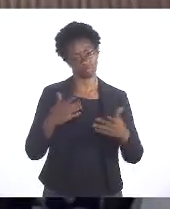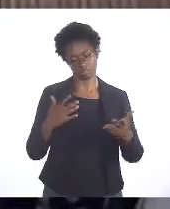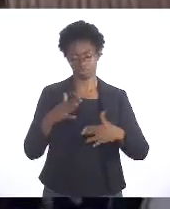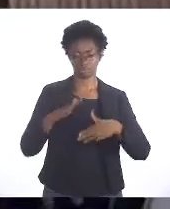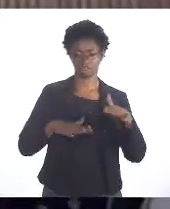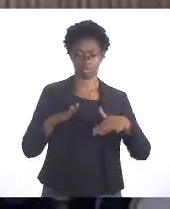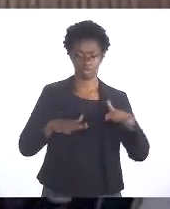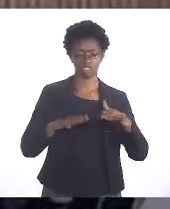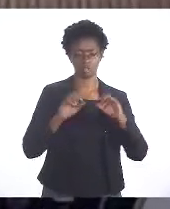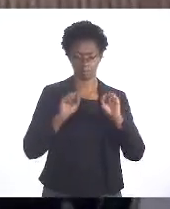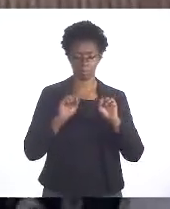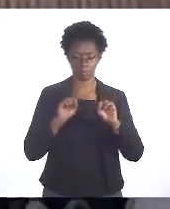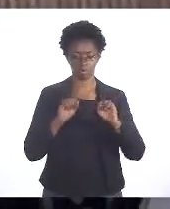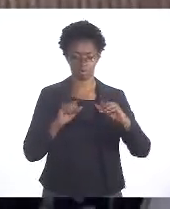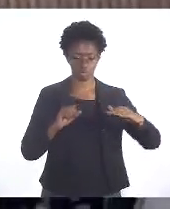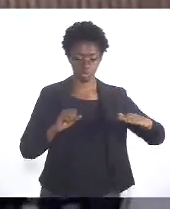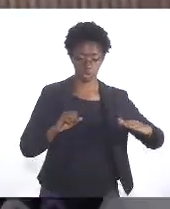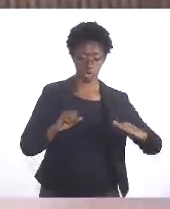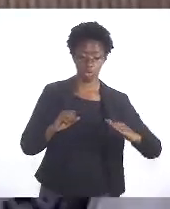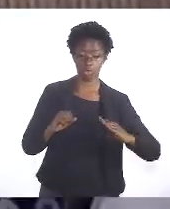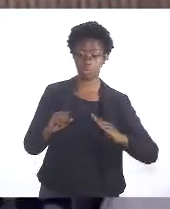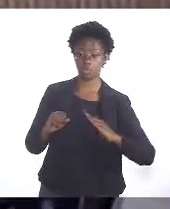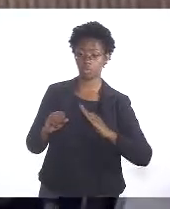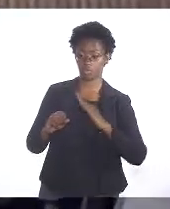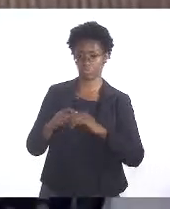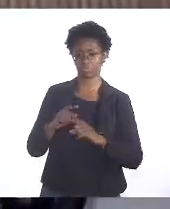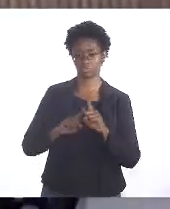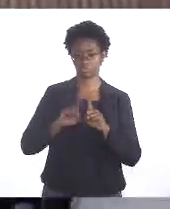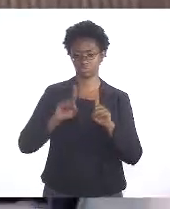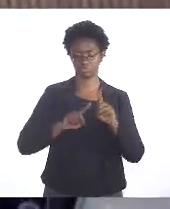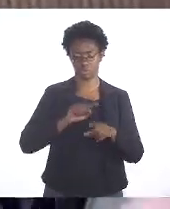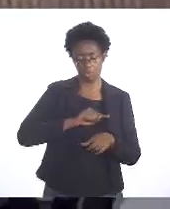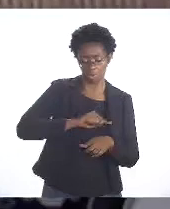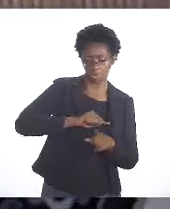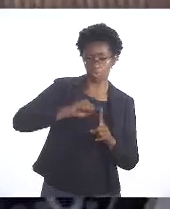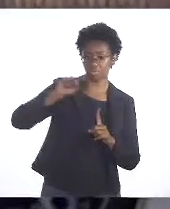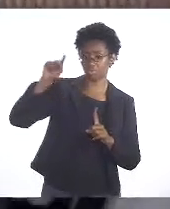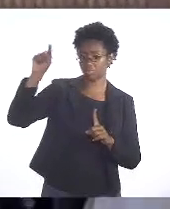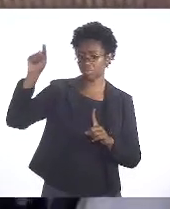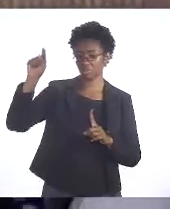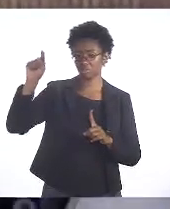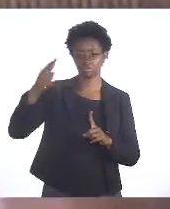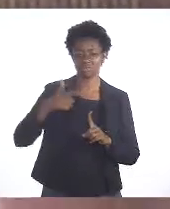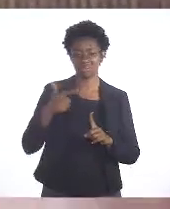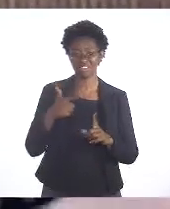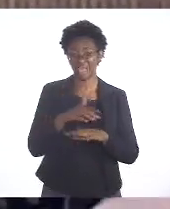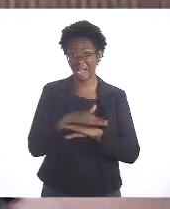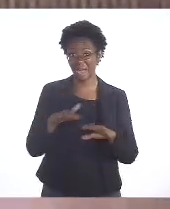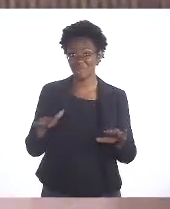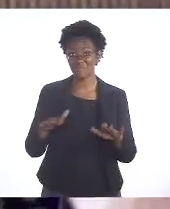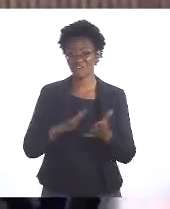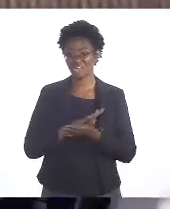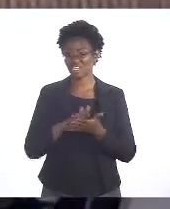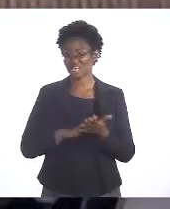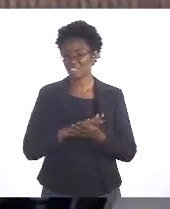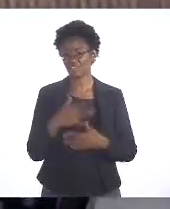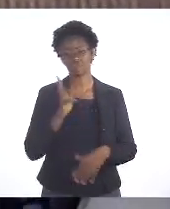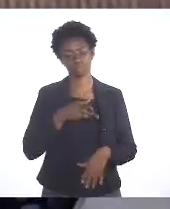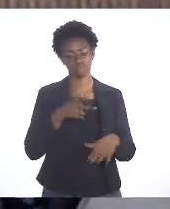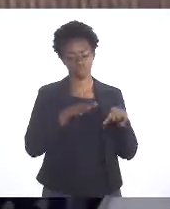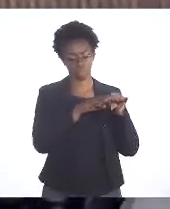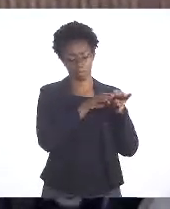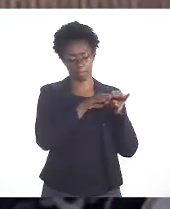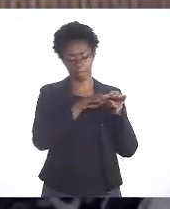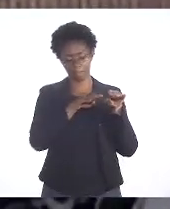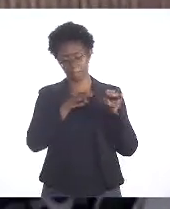vir também a crescer ainda mais, porque a gente não saiu nem da primeira onda, né? Ficamos aí nessa estabilidade,